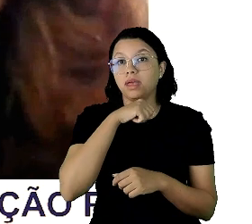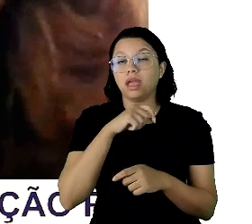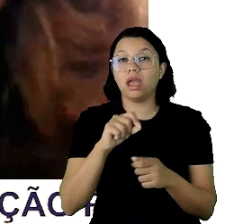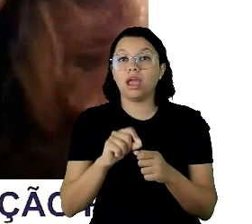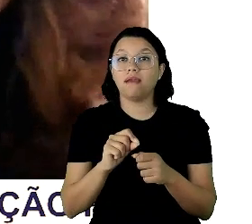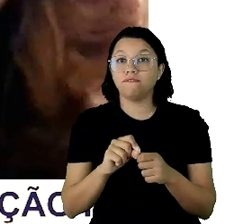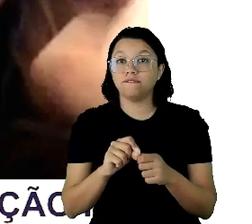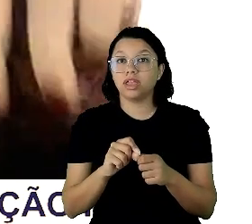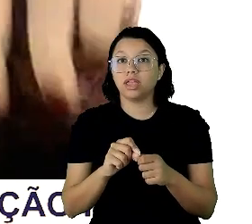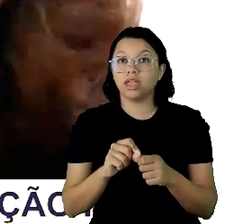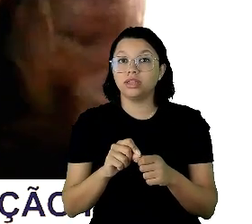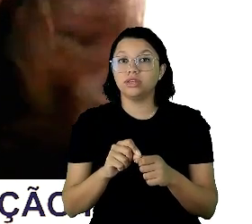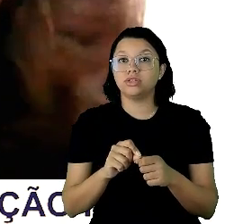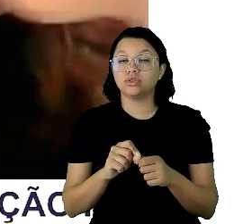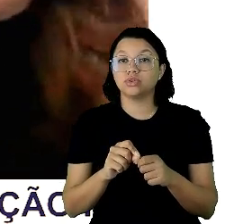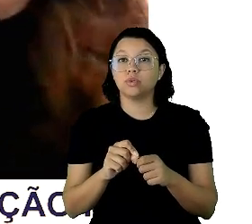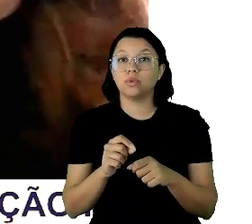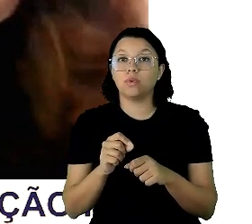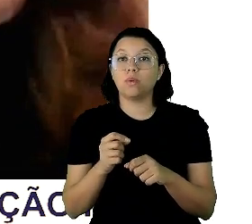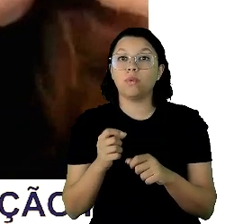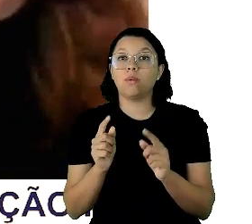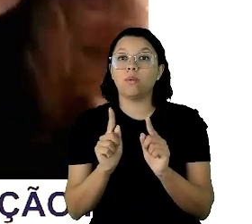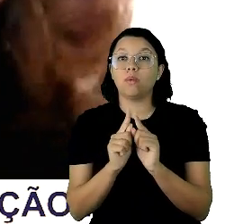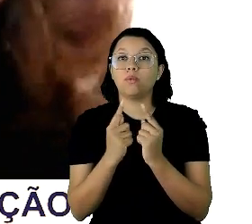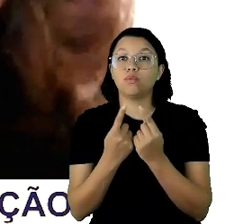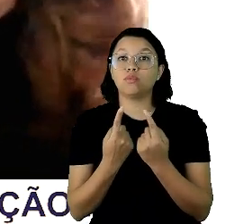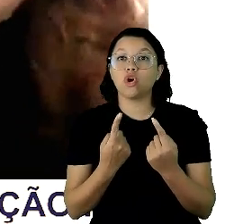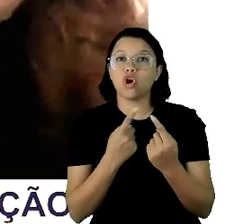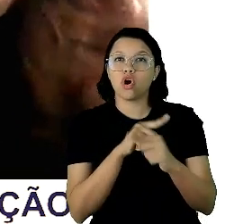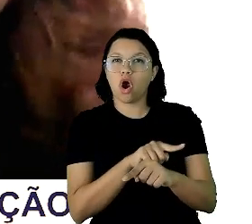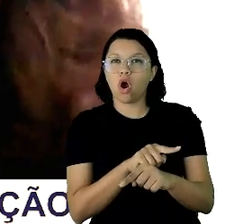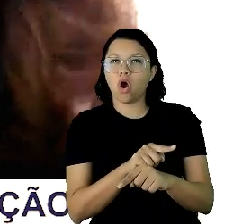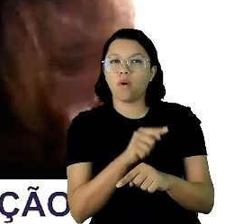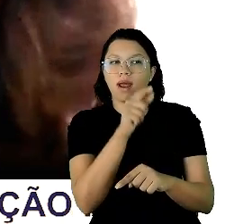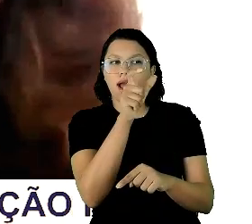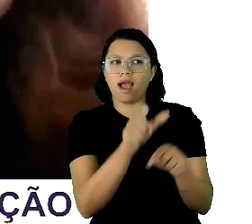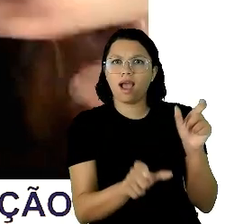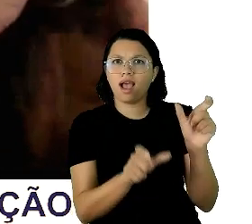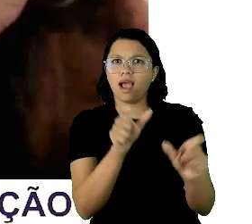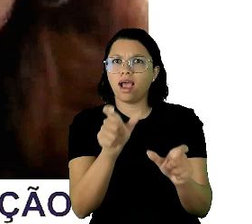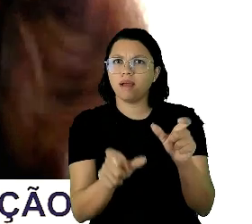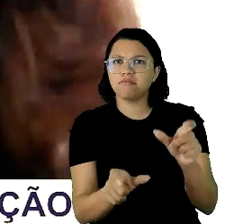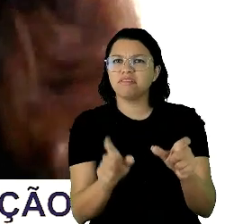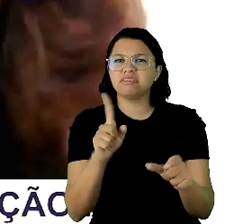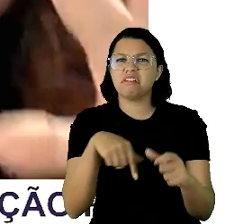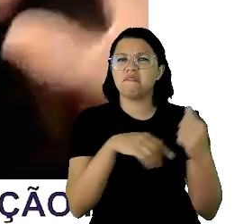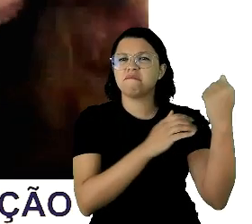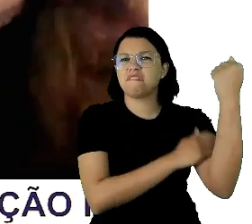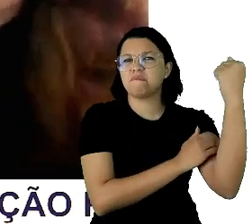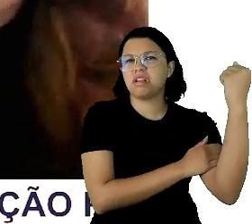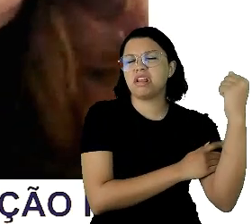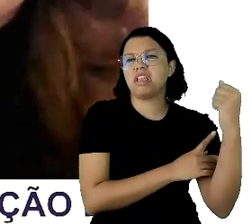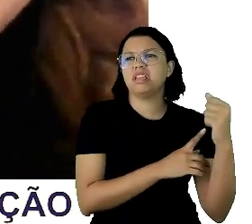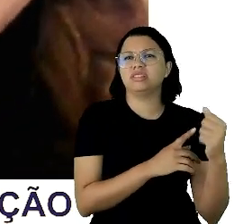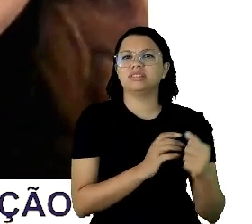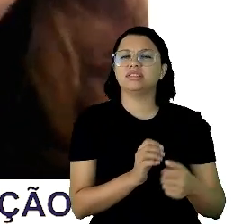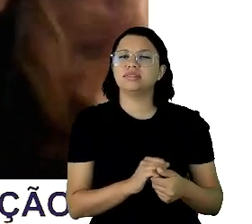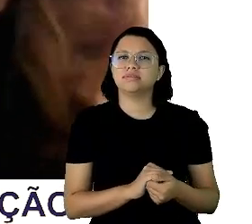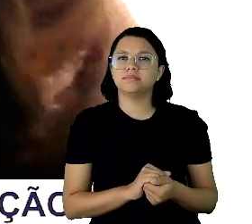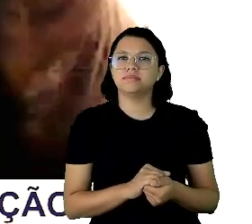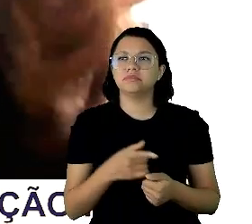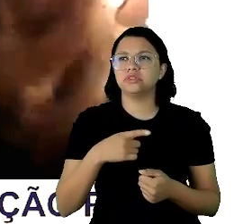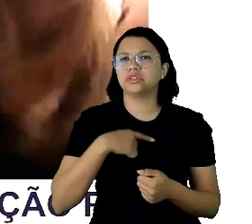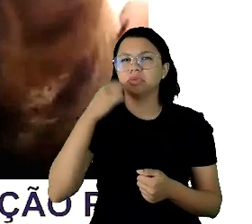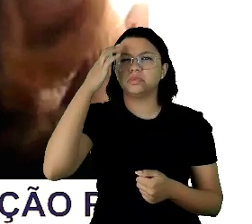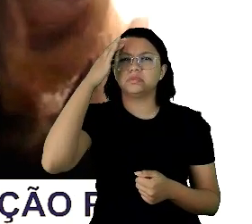meninas, dizendo que elas eram feministas, não sei o quê, que elas eram não sei o que lá, e que elas tinham ideias, isso, aquilo outro.